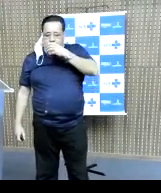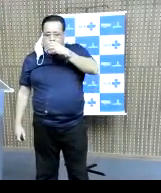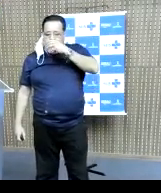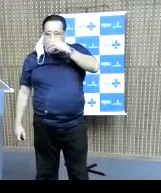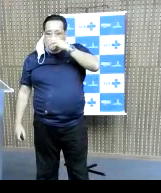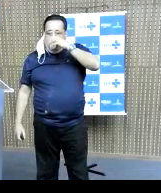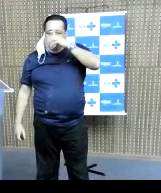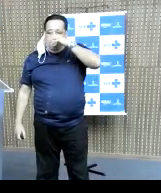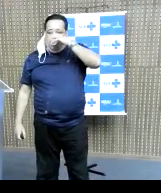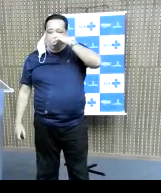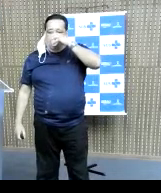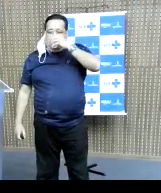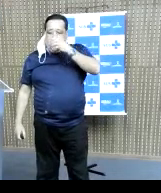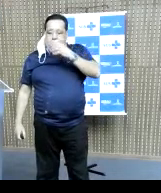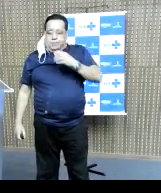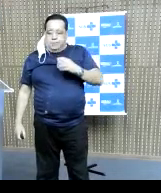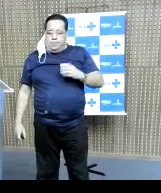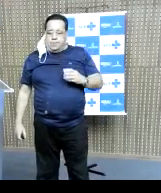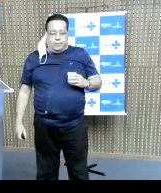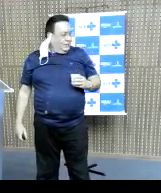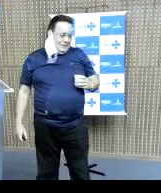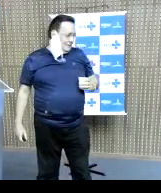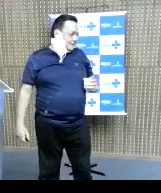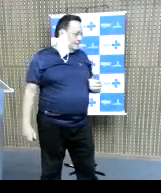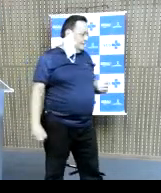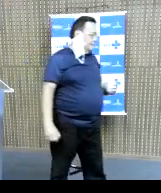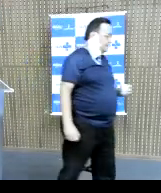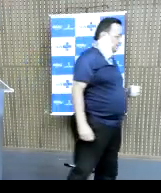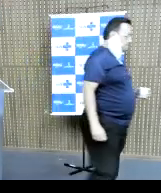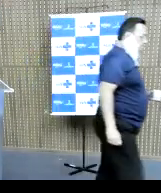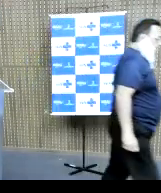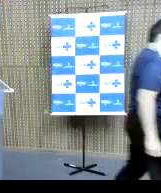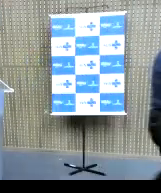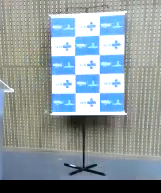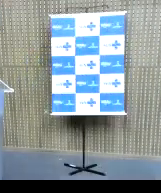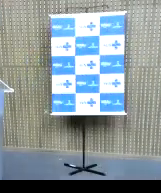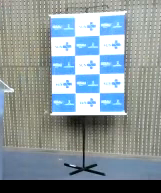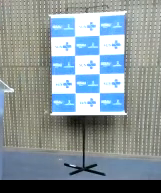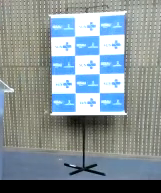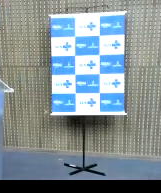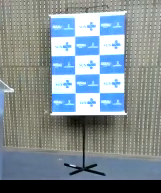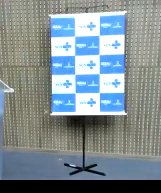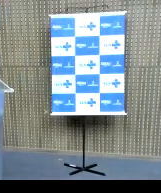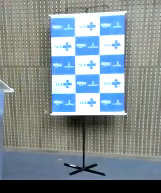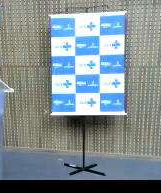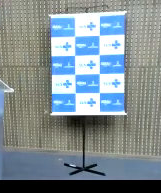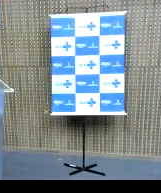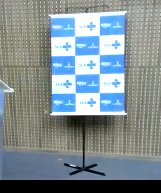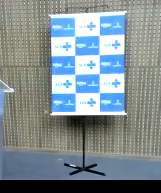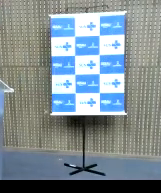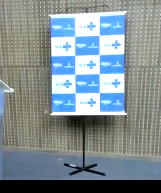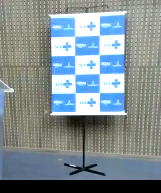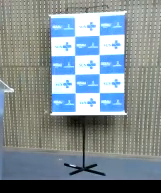estamos com 2 equipes com um médico fazendo 40 horas e outra equipe com 2 médicos fazendo 20 horas por